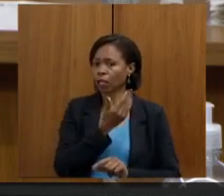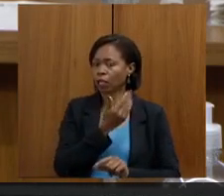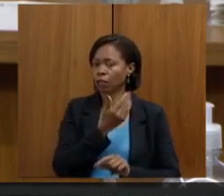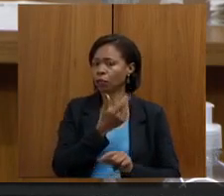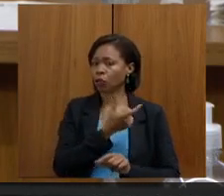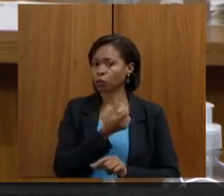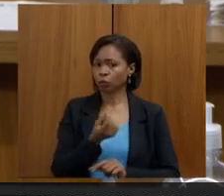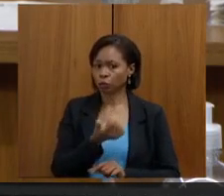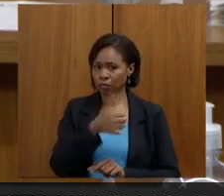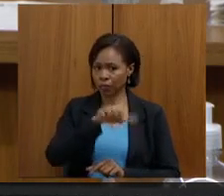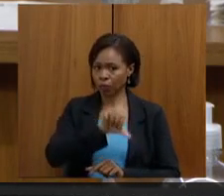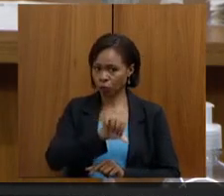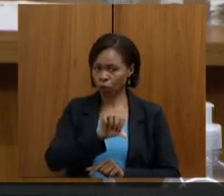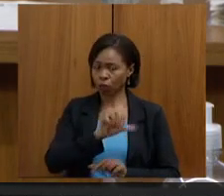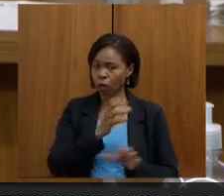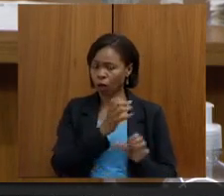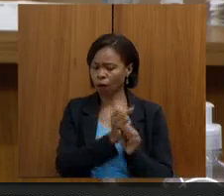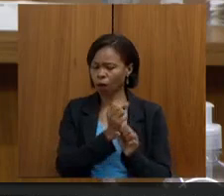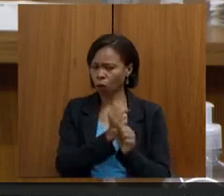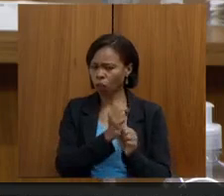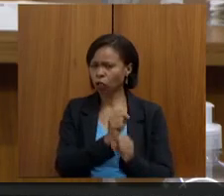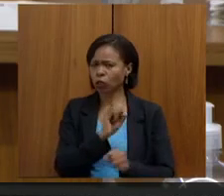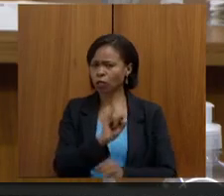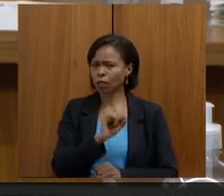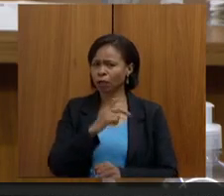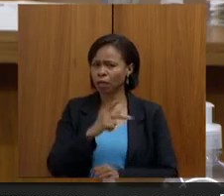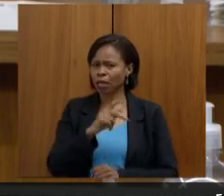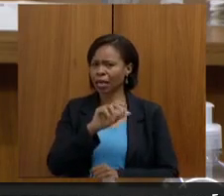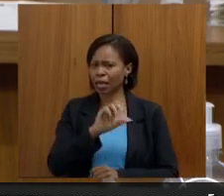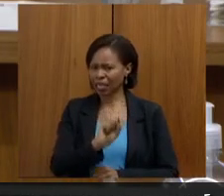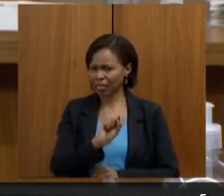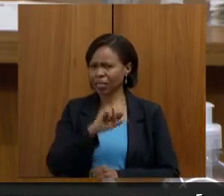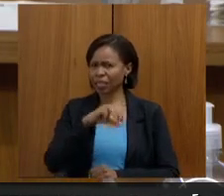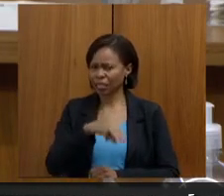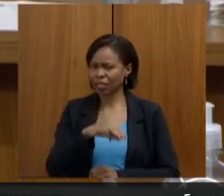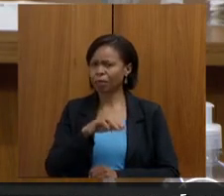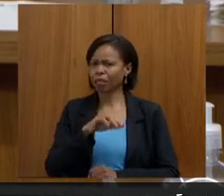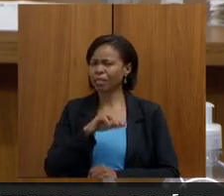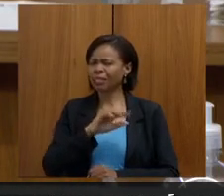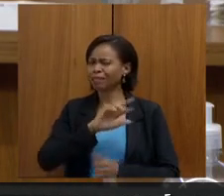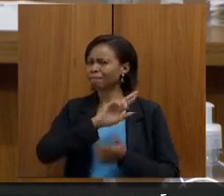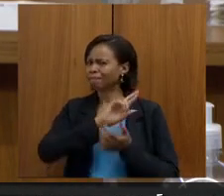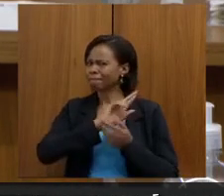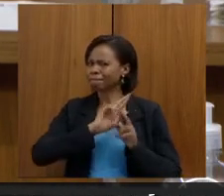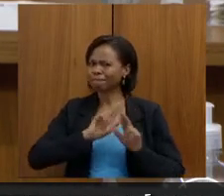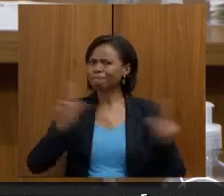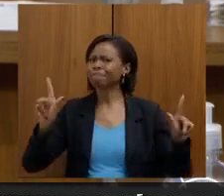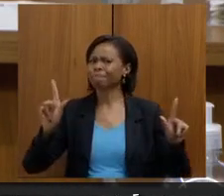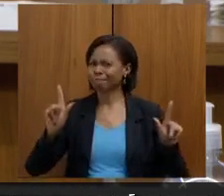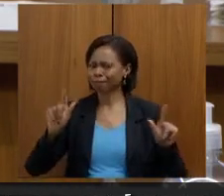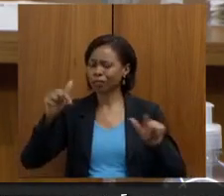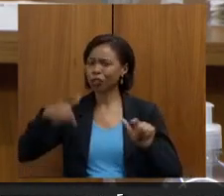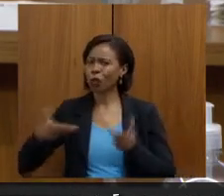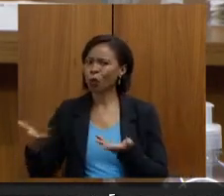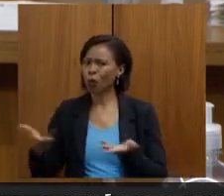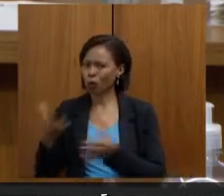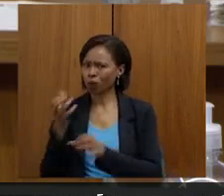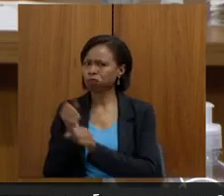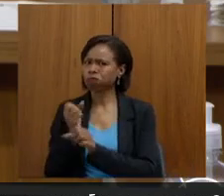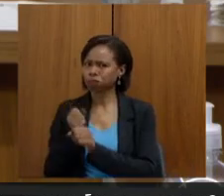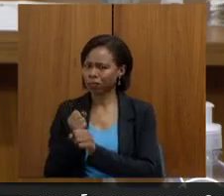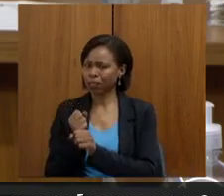as contas do Ipê eu estava em uma situação bastante diversa daqui a se apresenta hoje